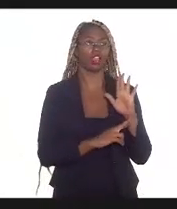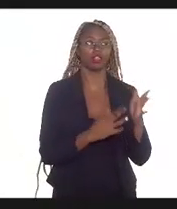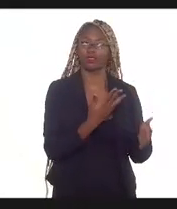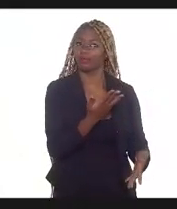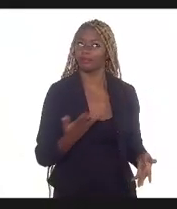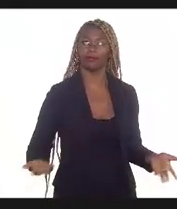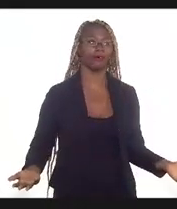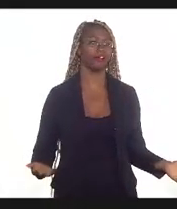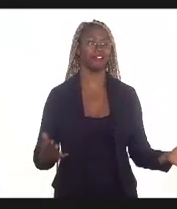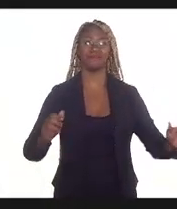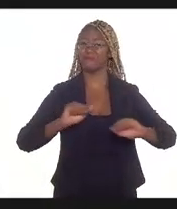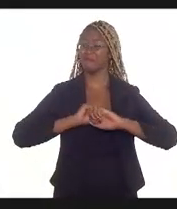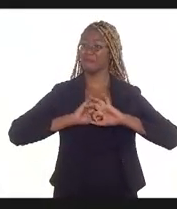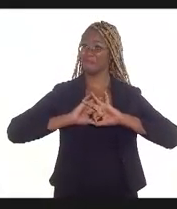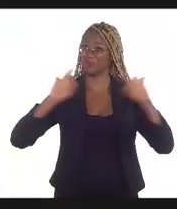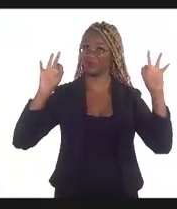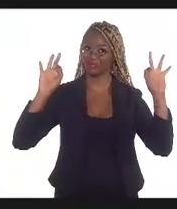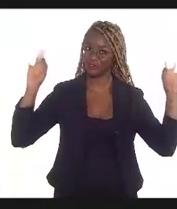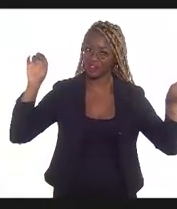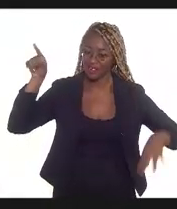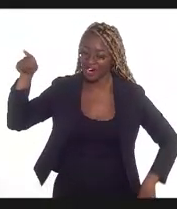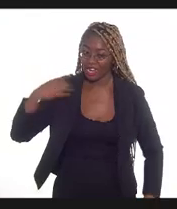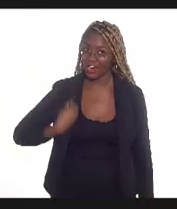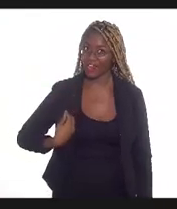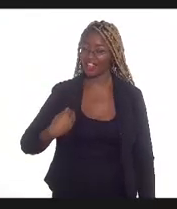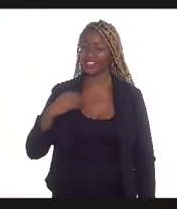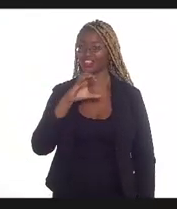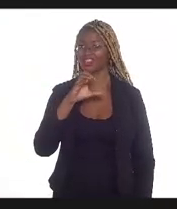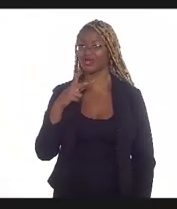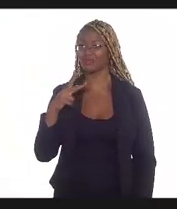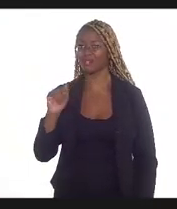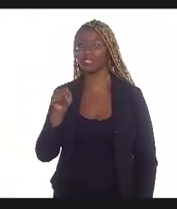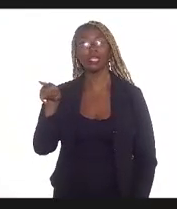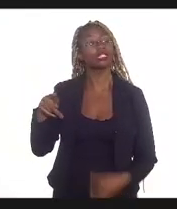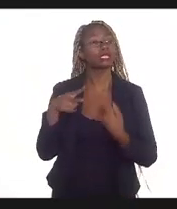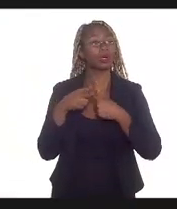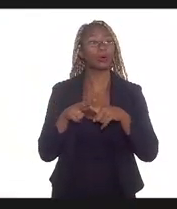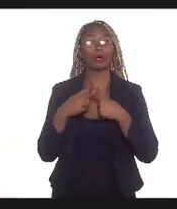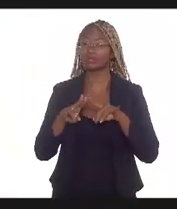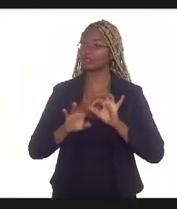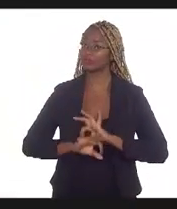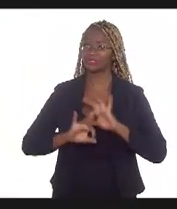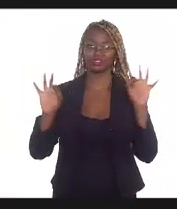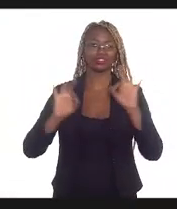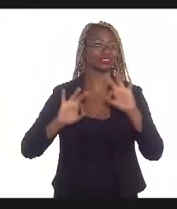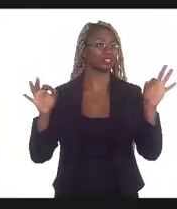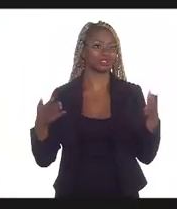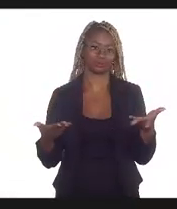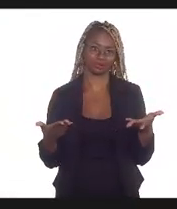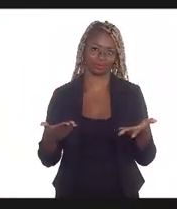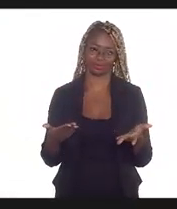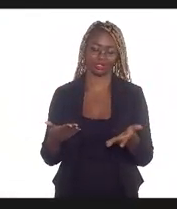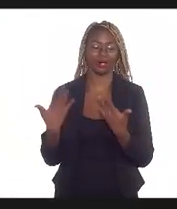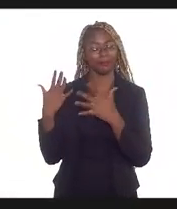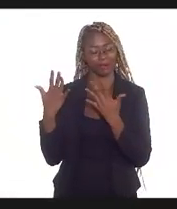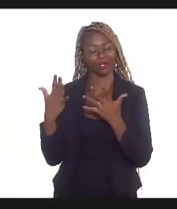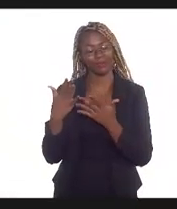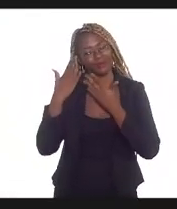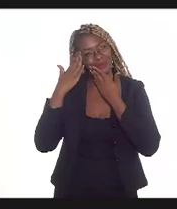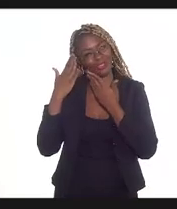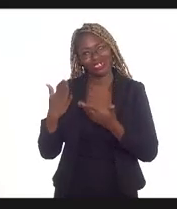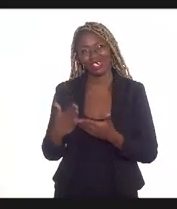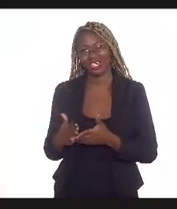ele é brilhante na CPI. Puxa vida, essa correção vem muito bem nesse momento. Parabéns. Obrigado, deputado